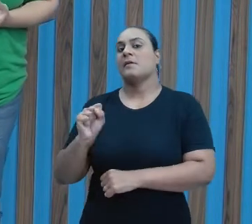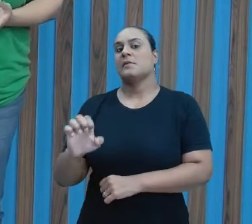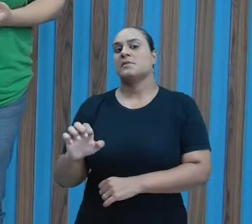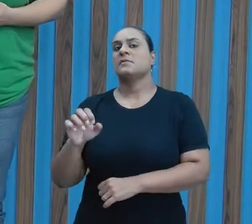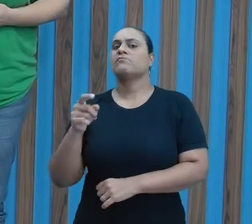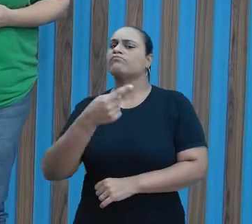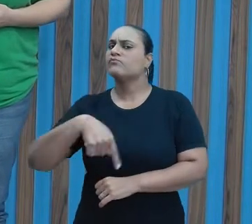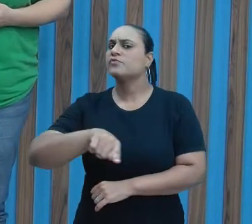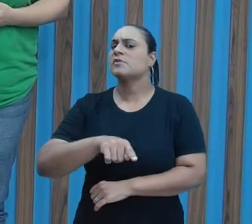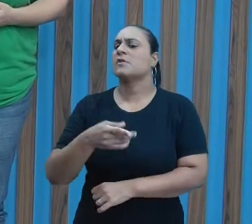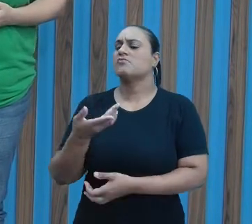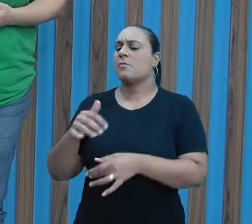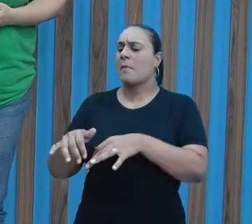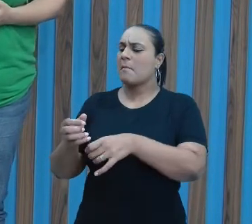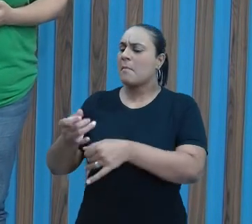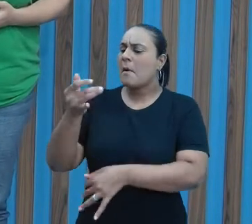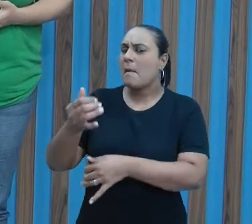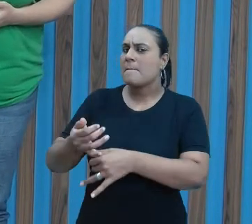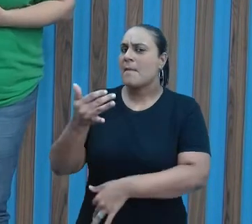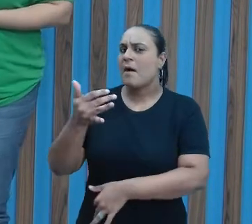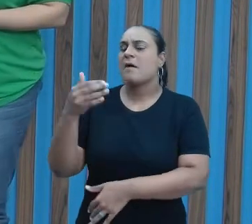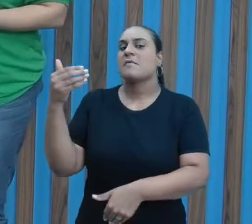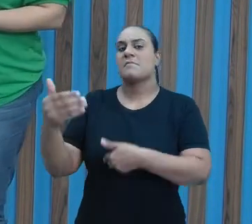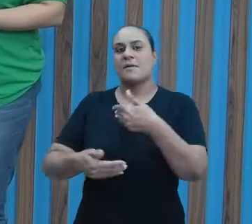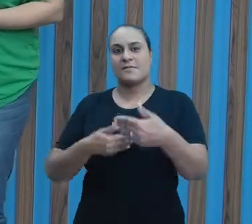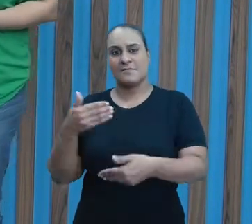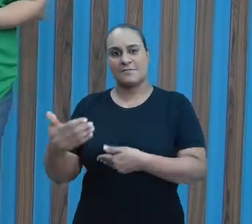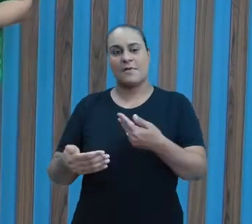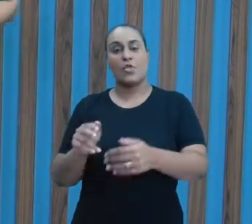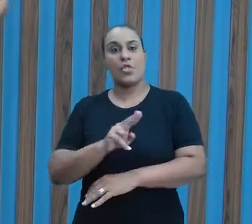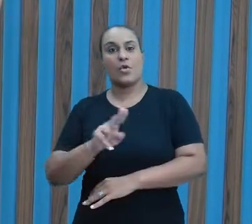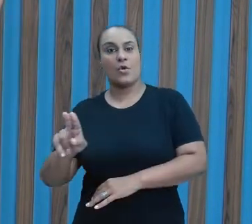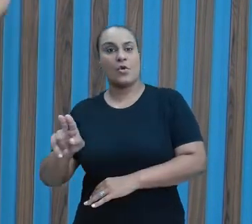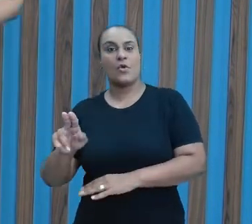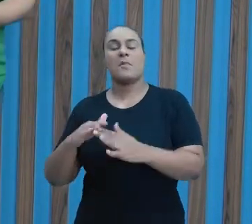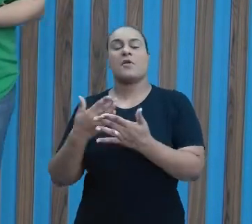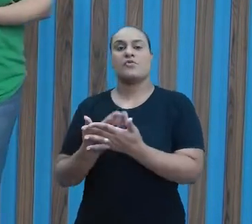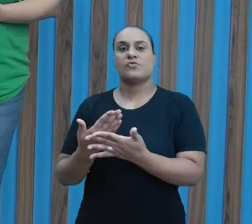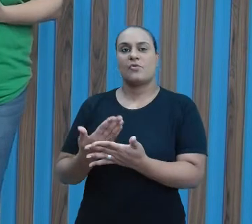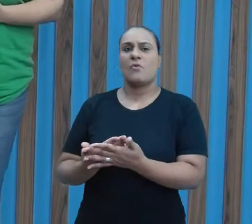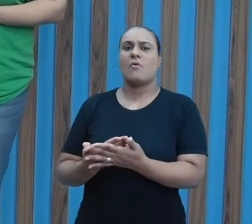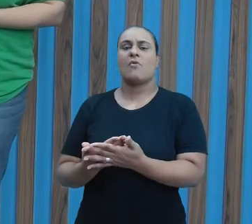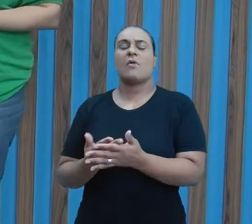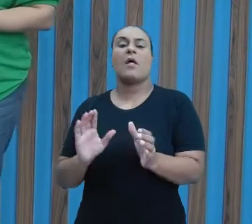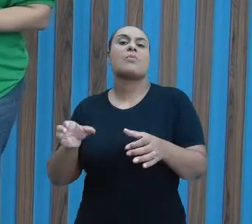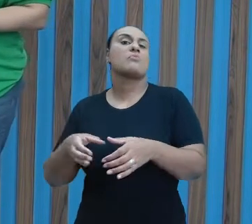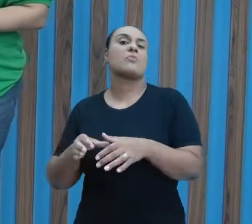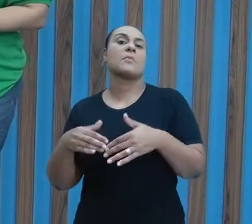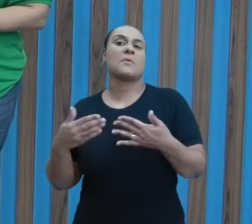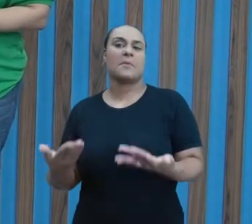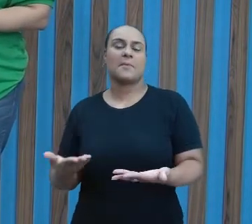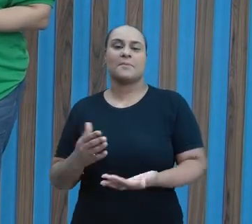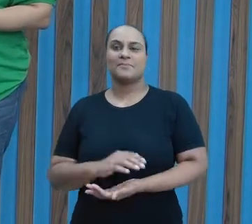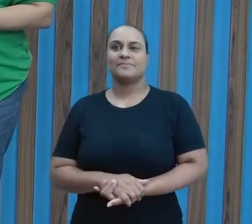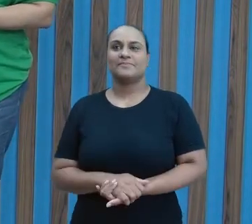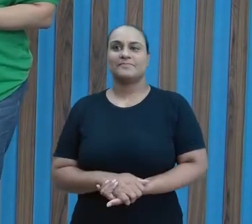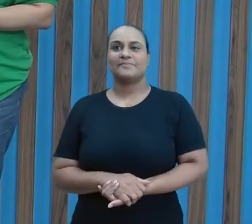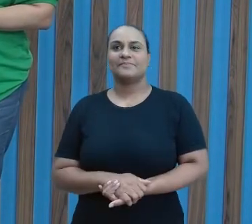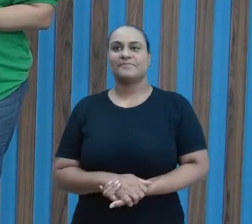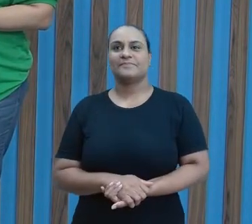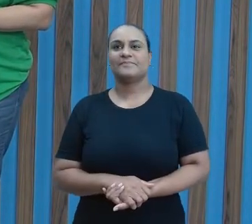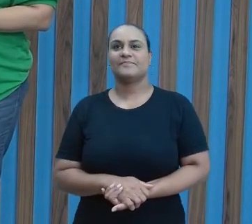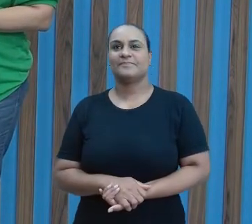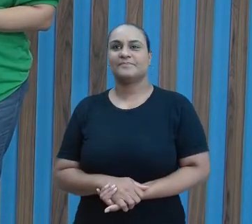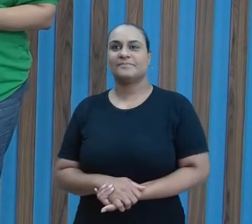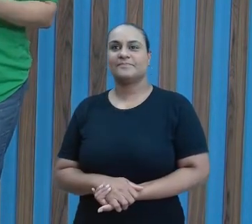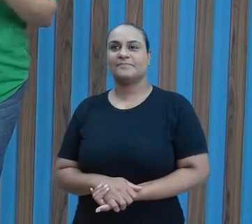vocês, né, estudam. Também o nomezinho de vocês e a turma. Então, fala aí com a gente, tá bom? Vamos já